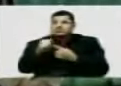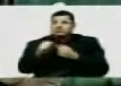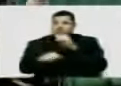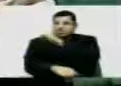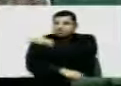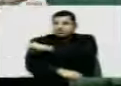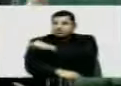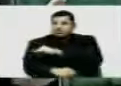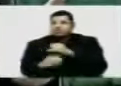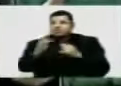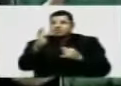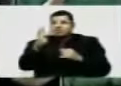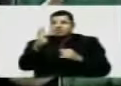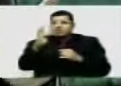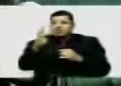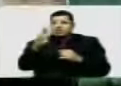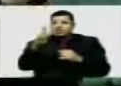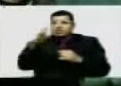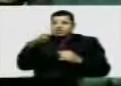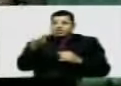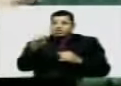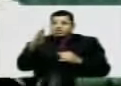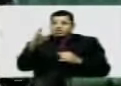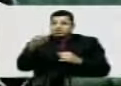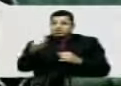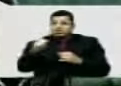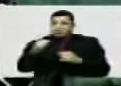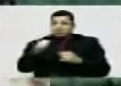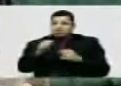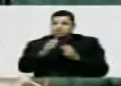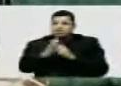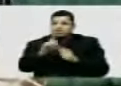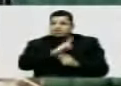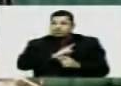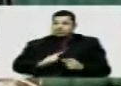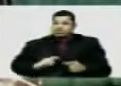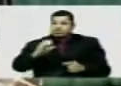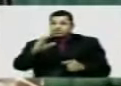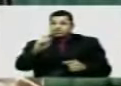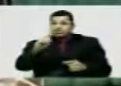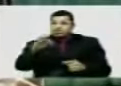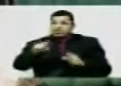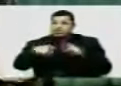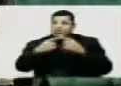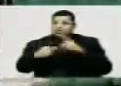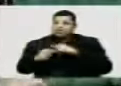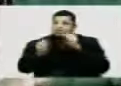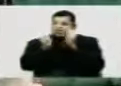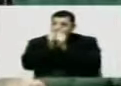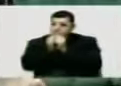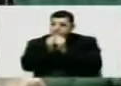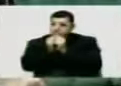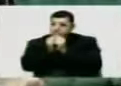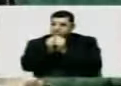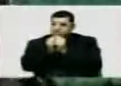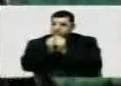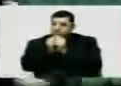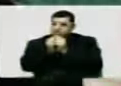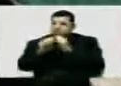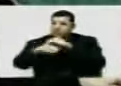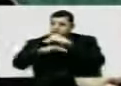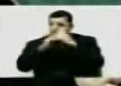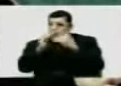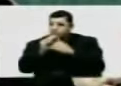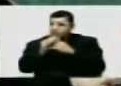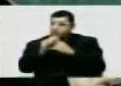Janeiro. Fernando Gabeira é adversário ferrenho do governador Cabral, mas estiveram lá juntos.